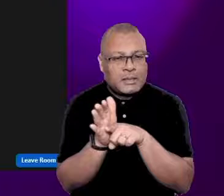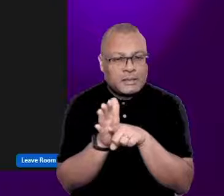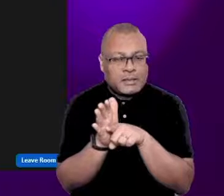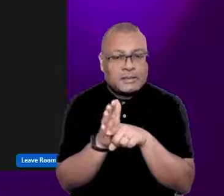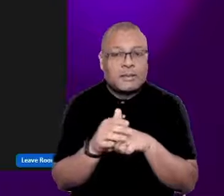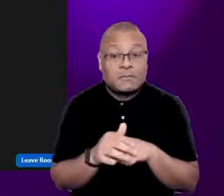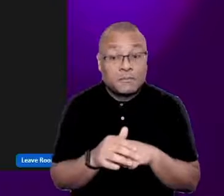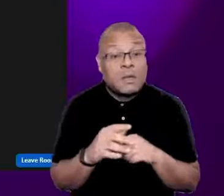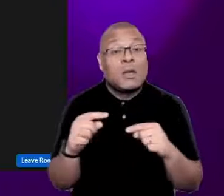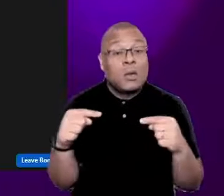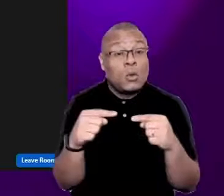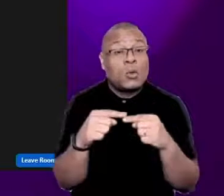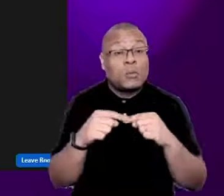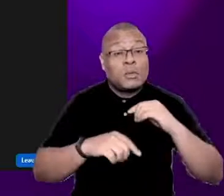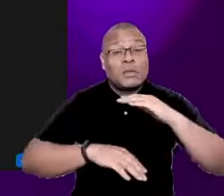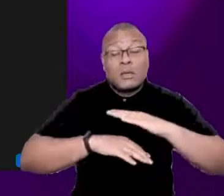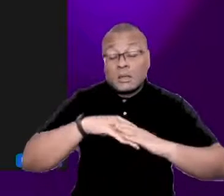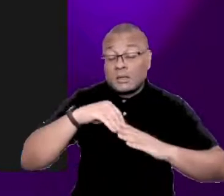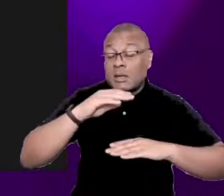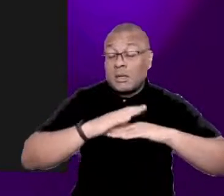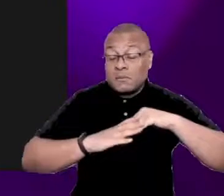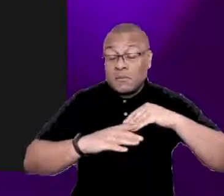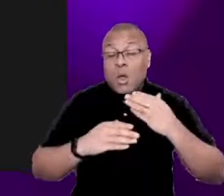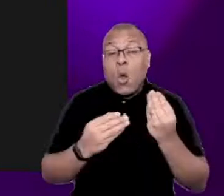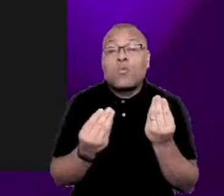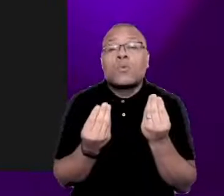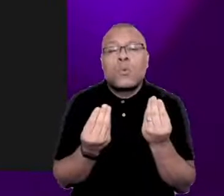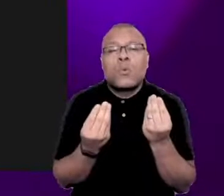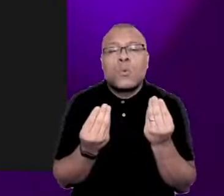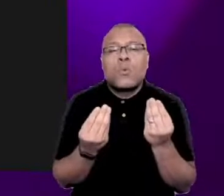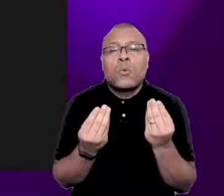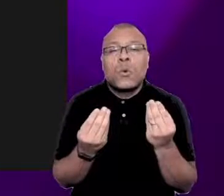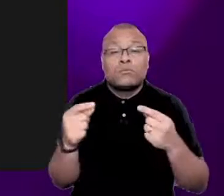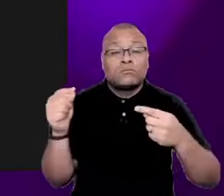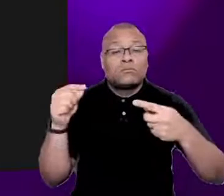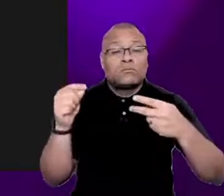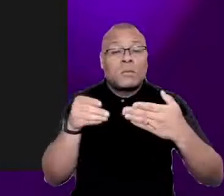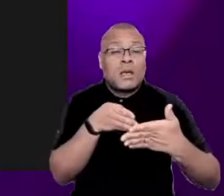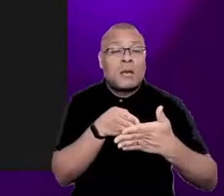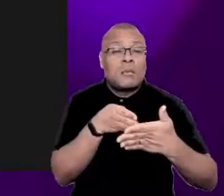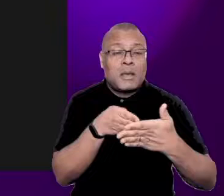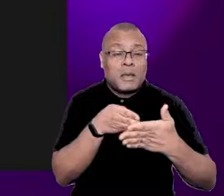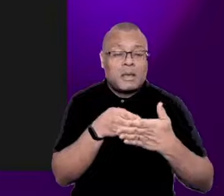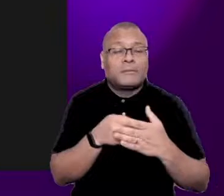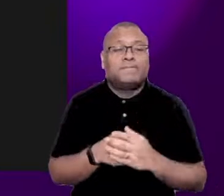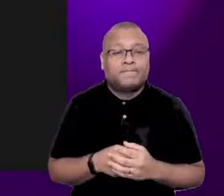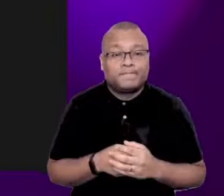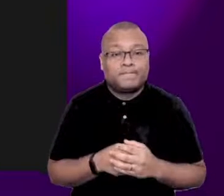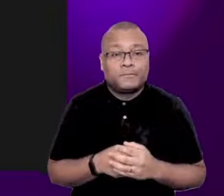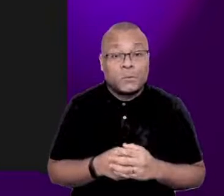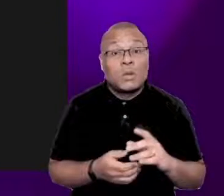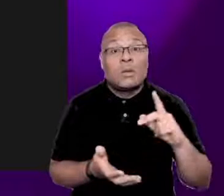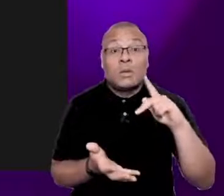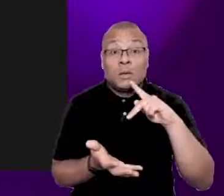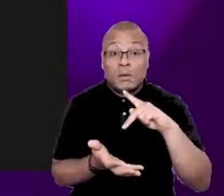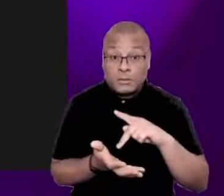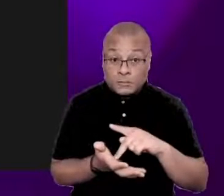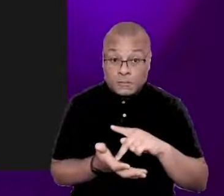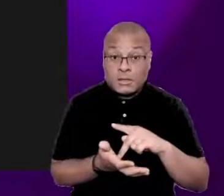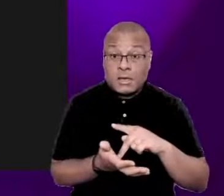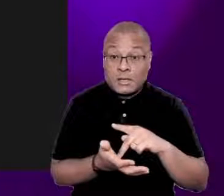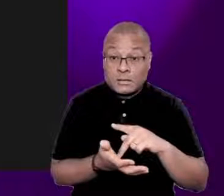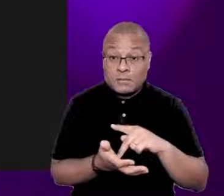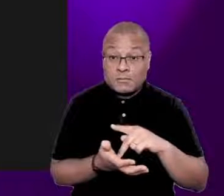que traduzem para a prática quais são de fato as nossas barreiras, né? E realmente